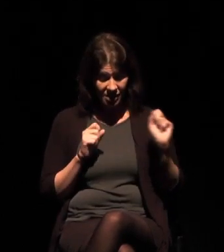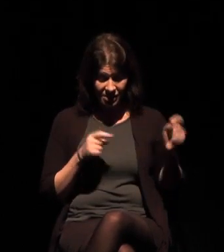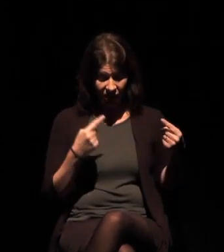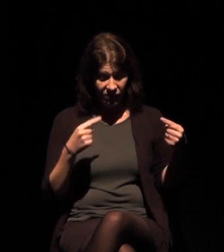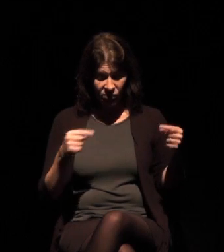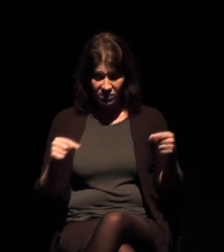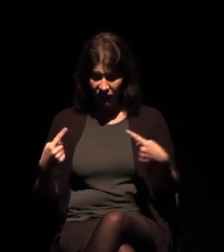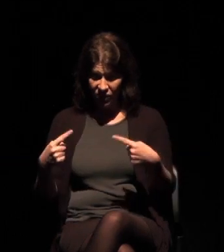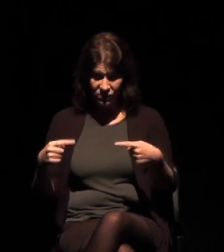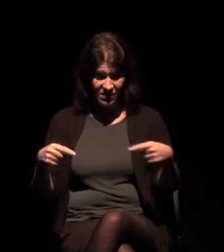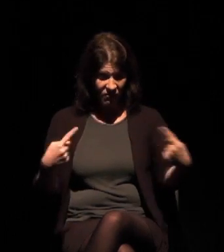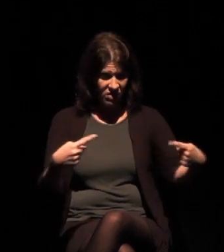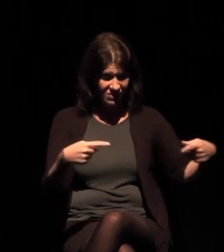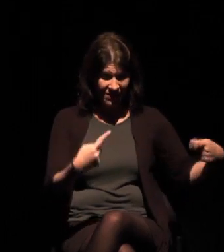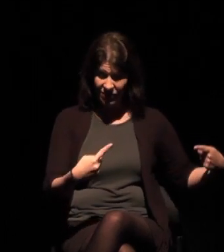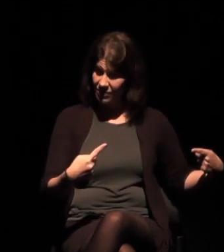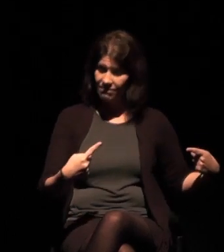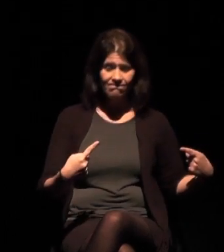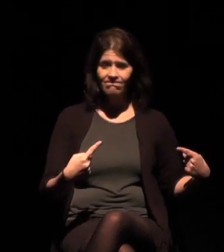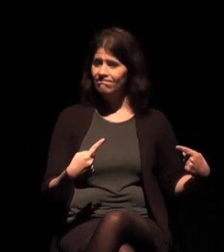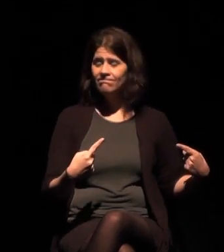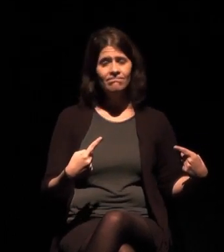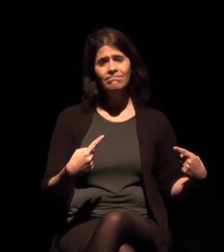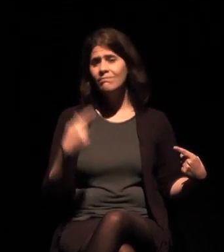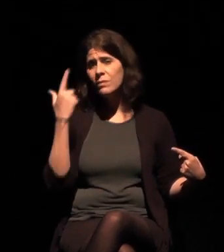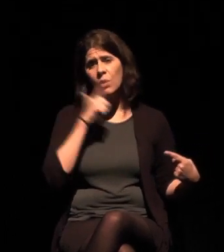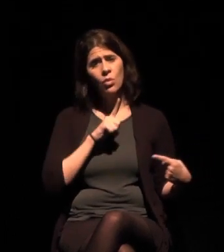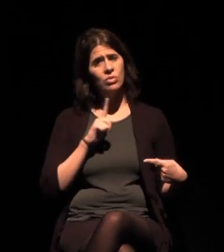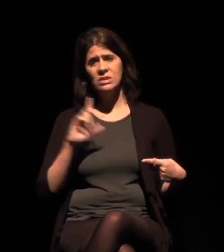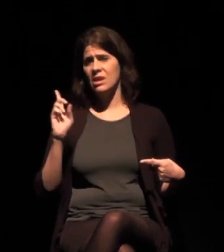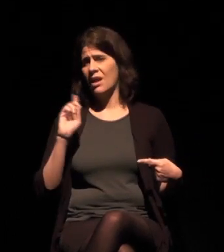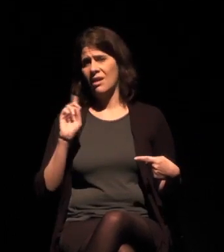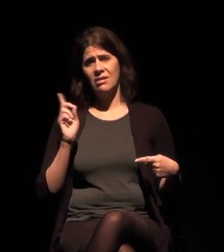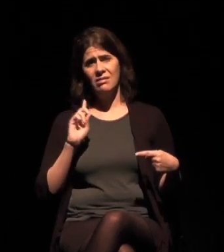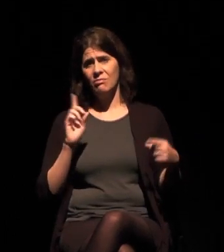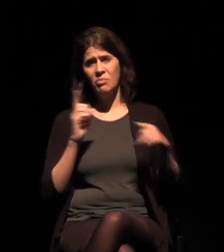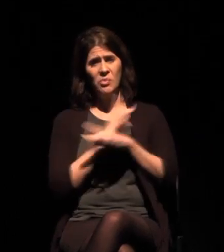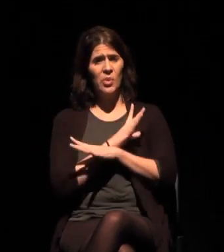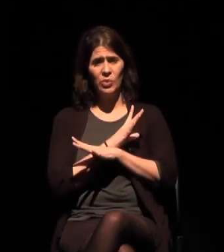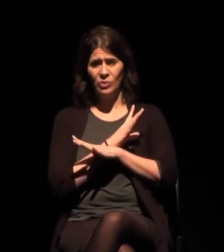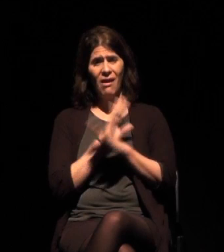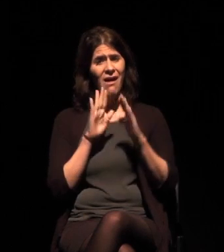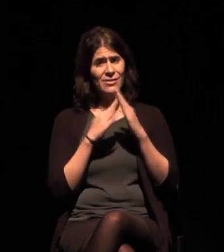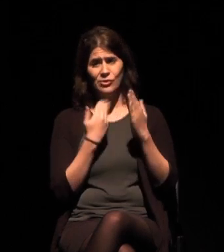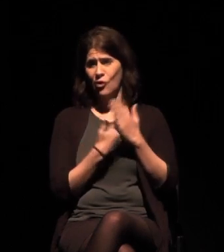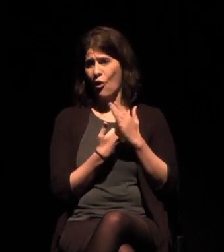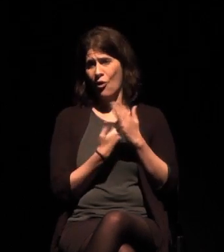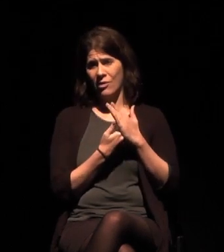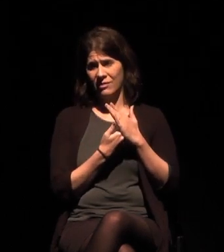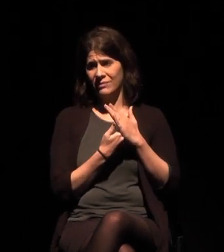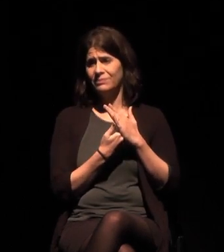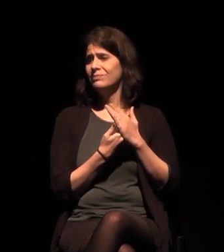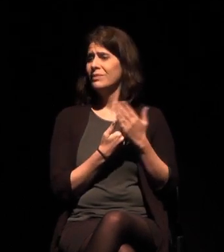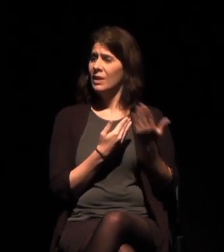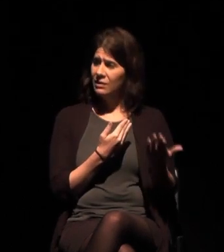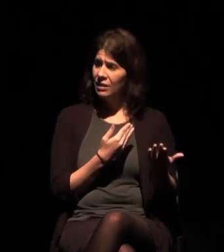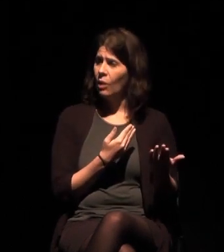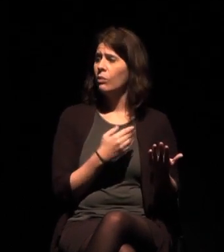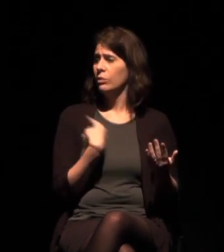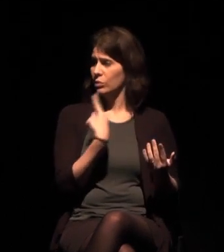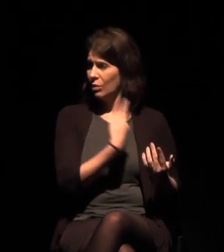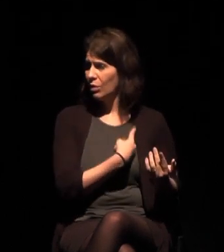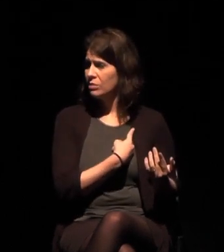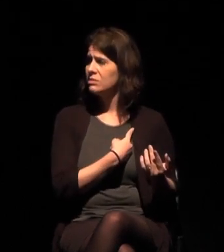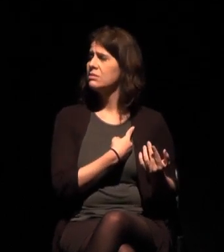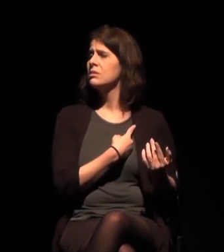que se colocam problemas é do nosso ponto de vista de poder também terá algum olhar